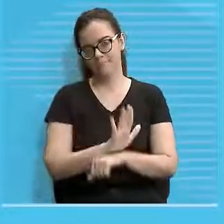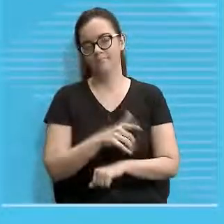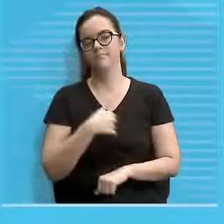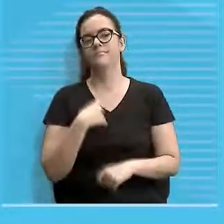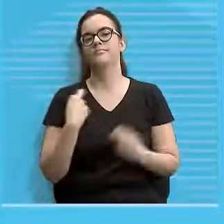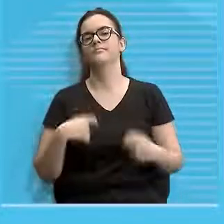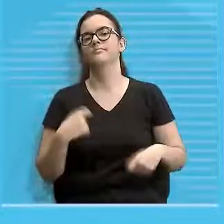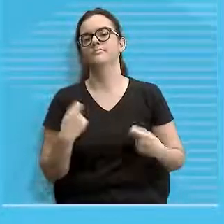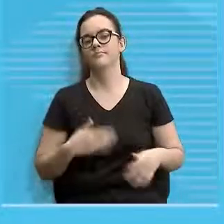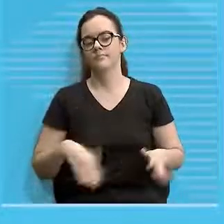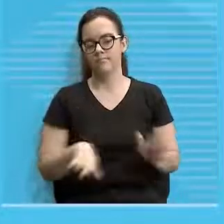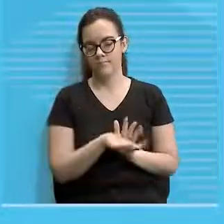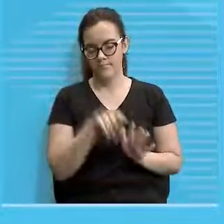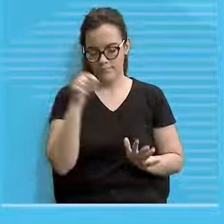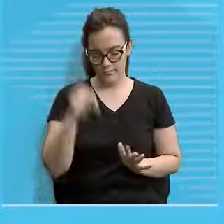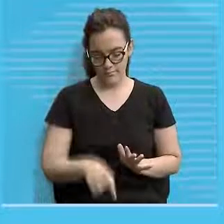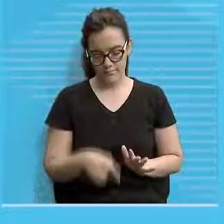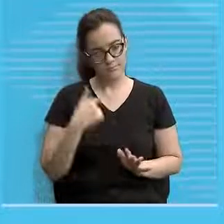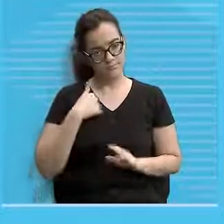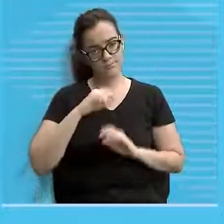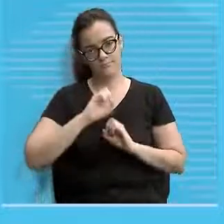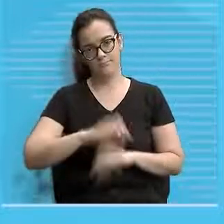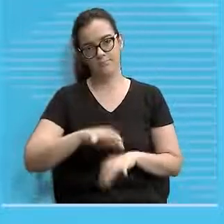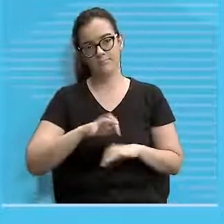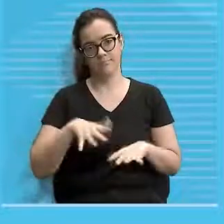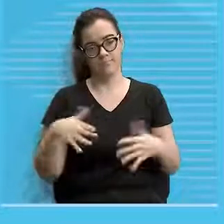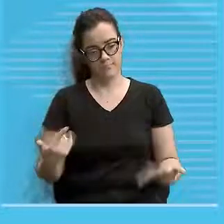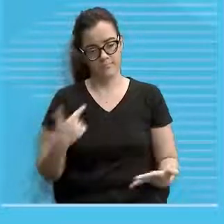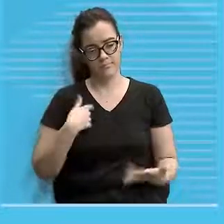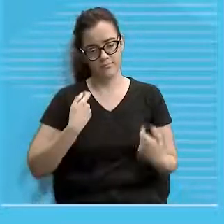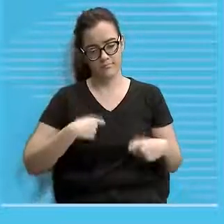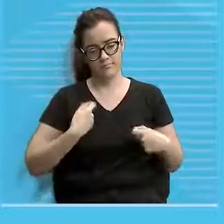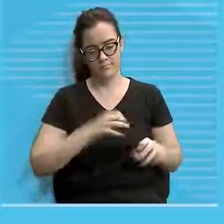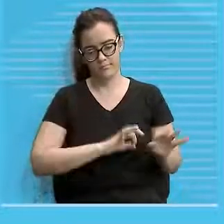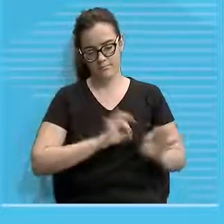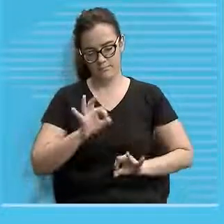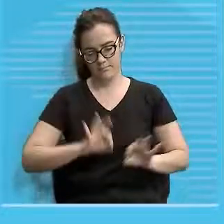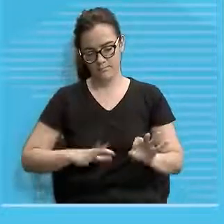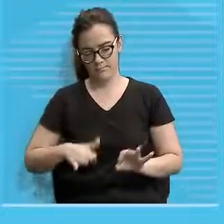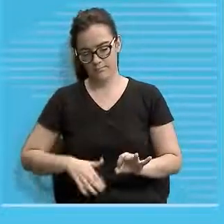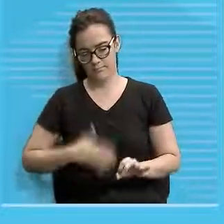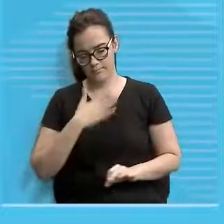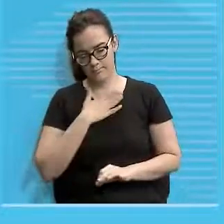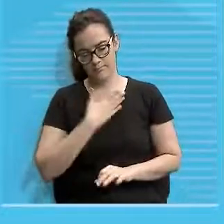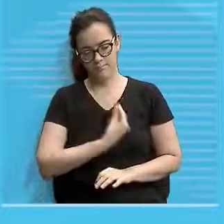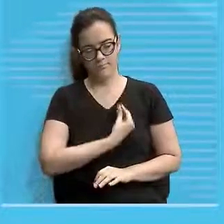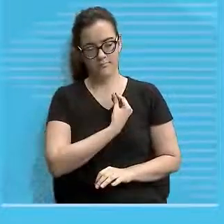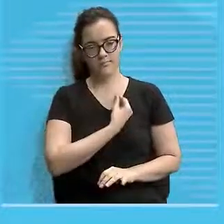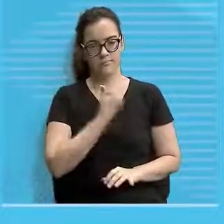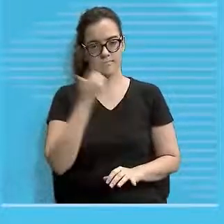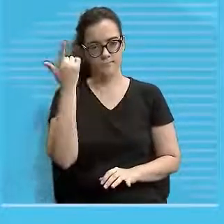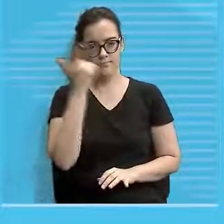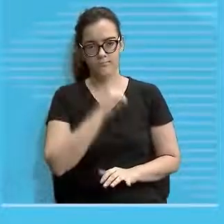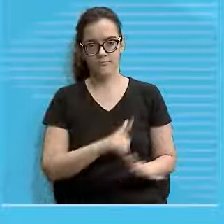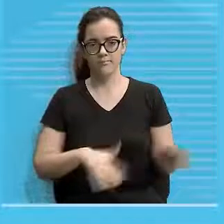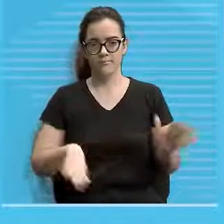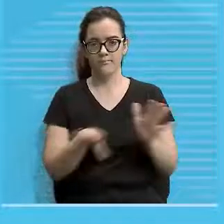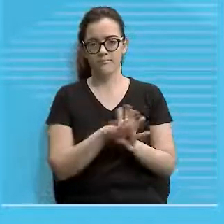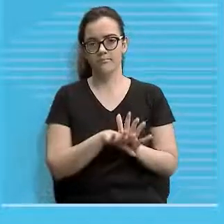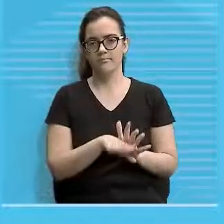eu estar lá, dentro do meu ambiente de trabalho, não é isso? Da mesma forma que vocês, que aqui é